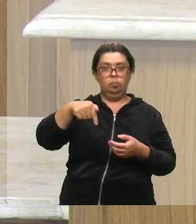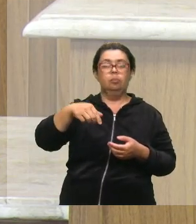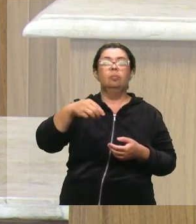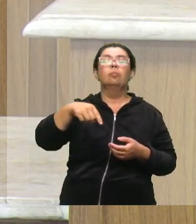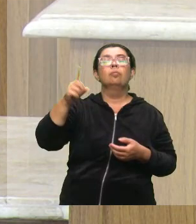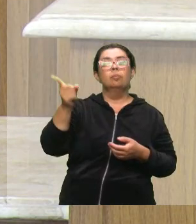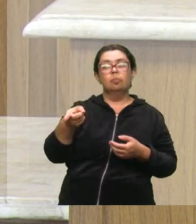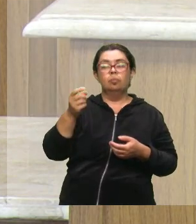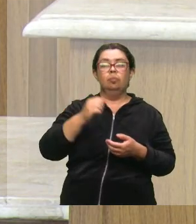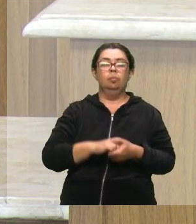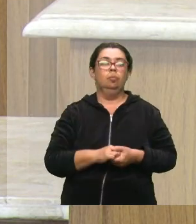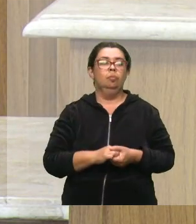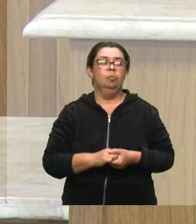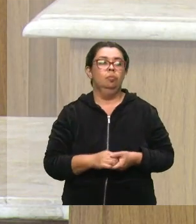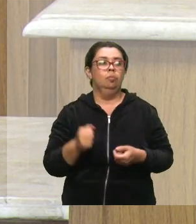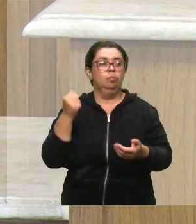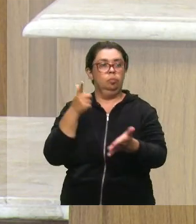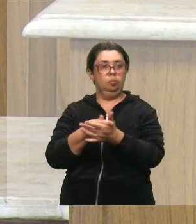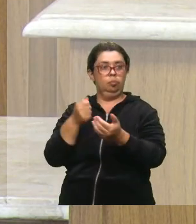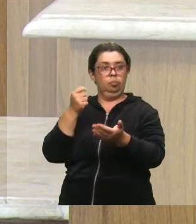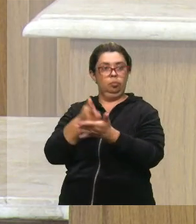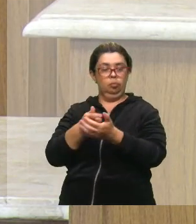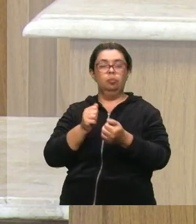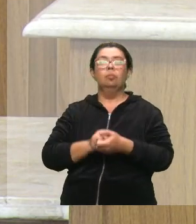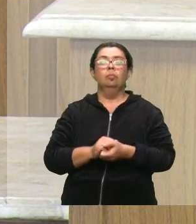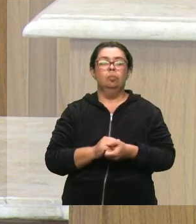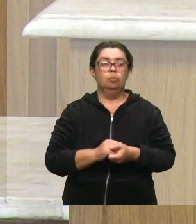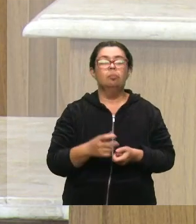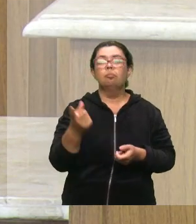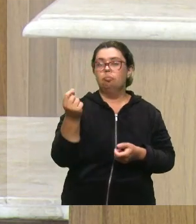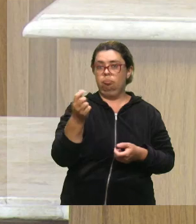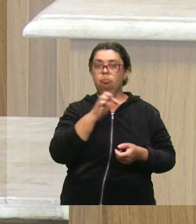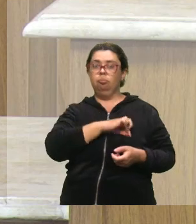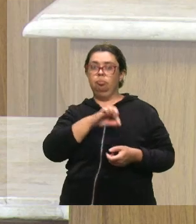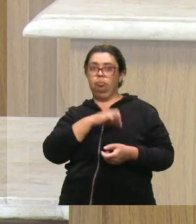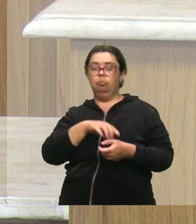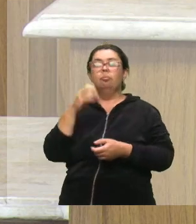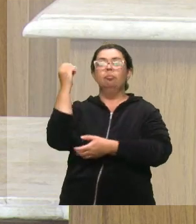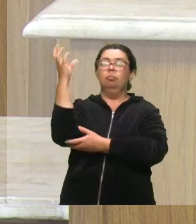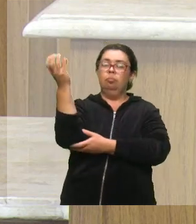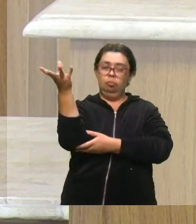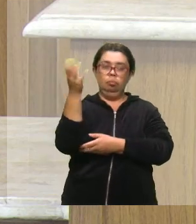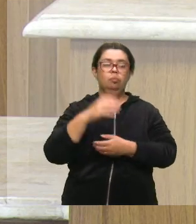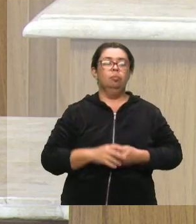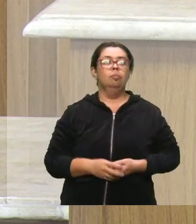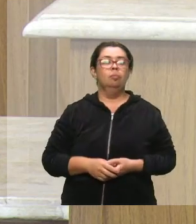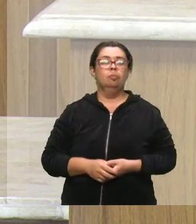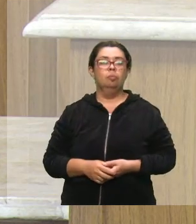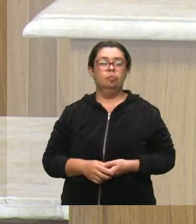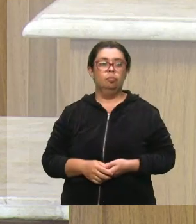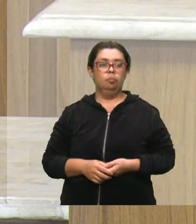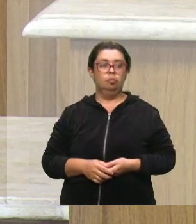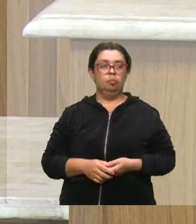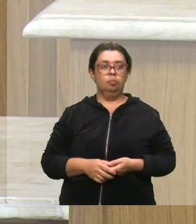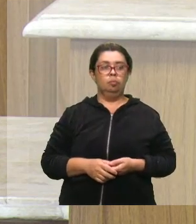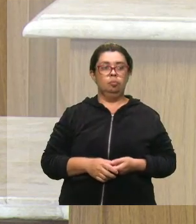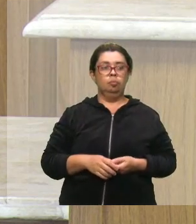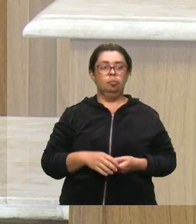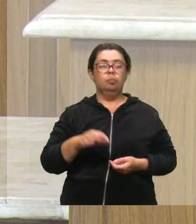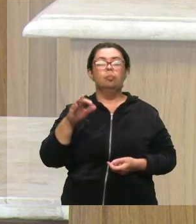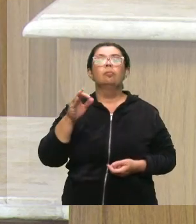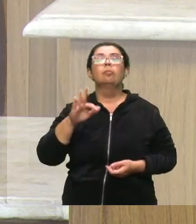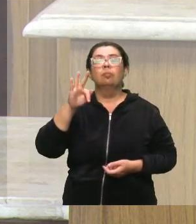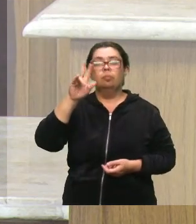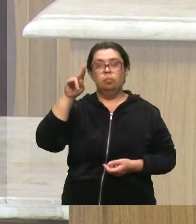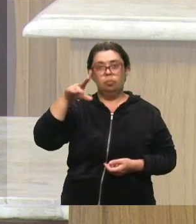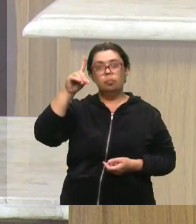R$ 5.767.640, destinado ao pagamento de despesas do gabinete, salário, custeio de viagens, o Fundo Social de Solidariedade,